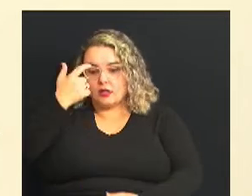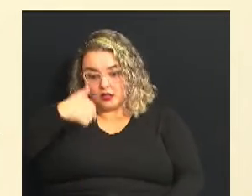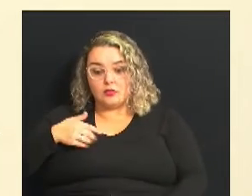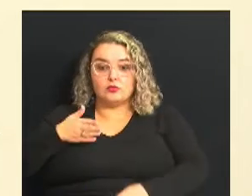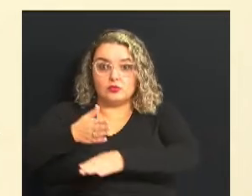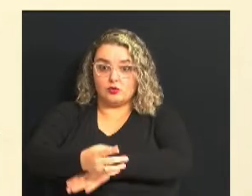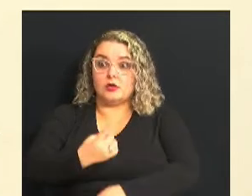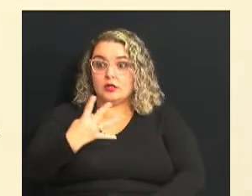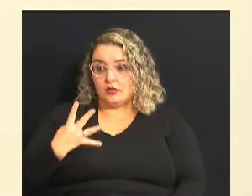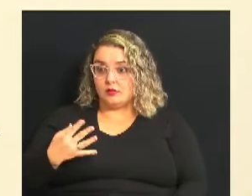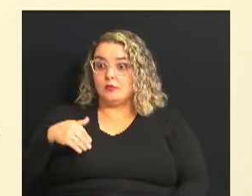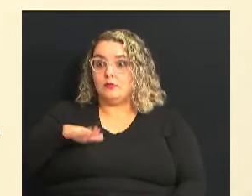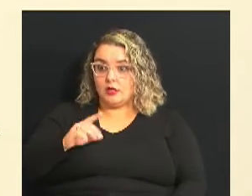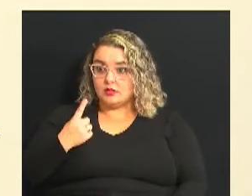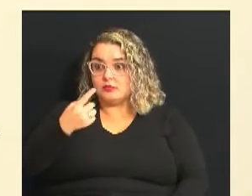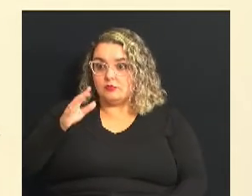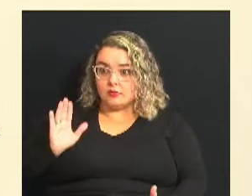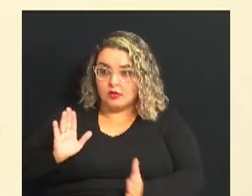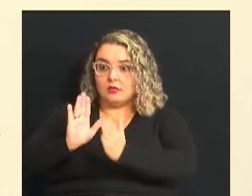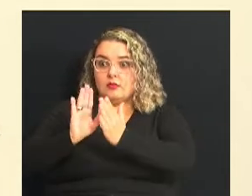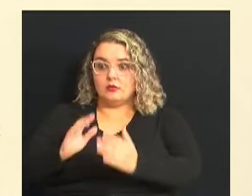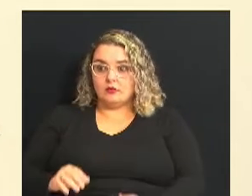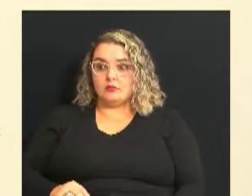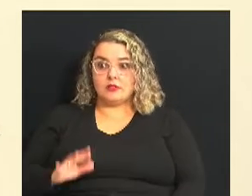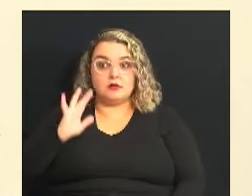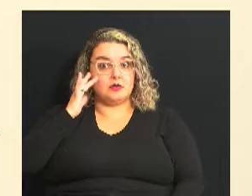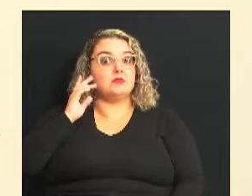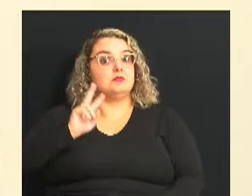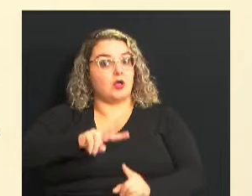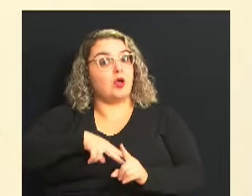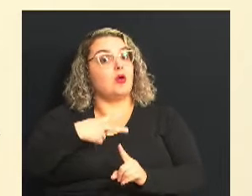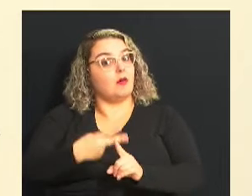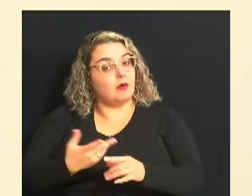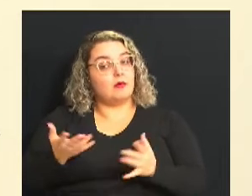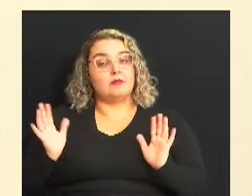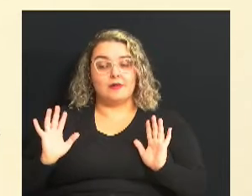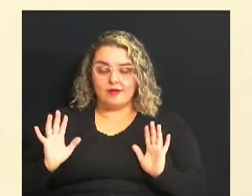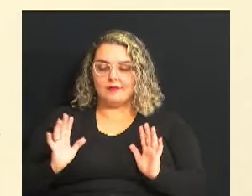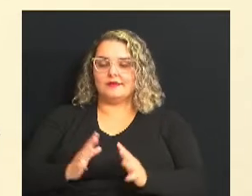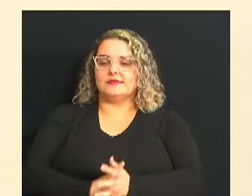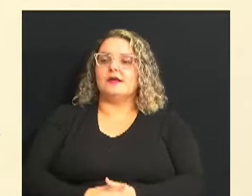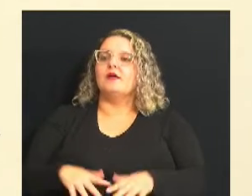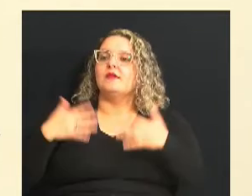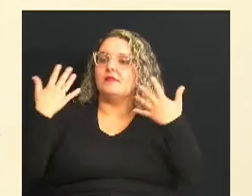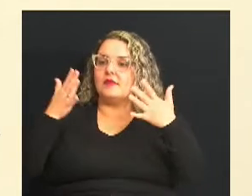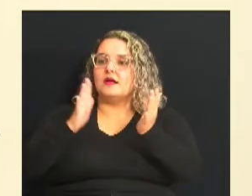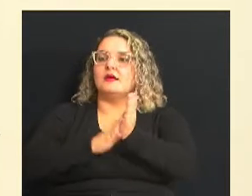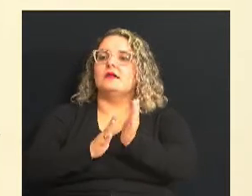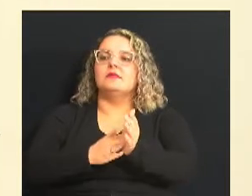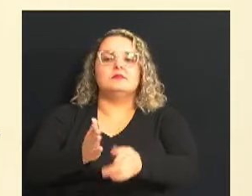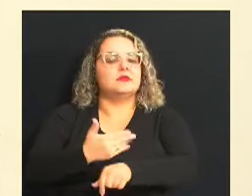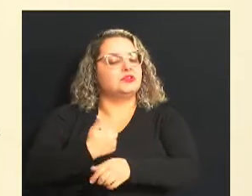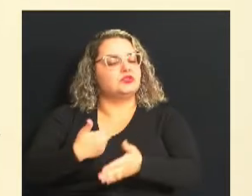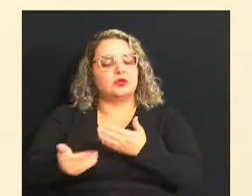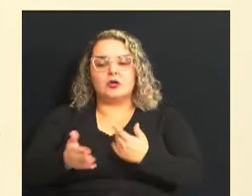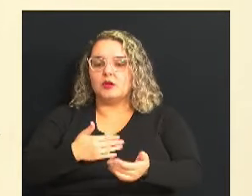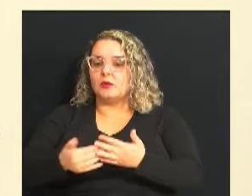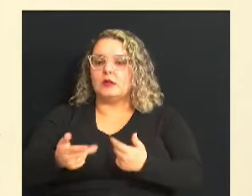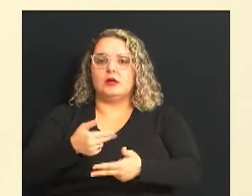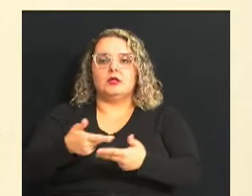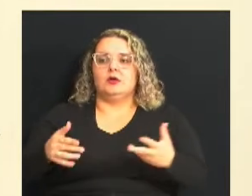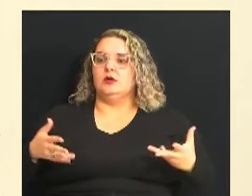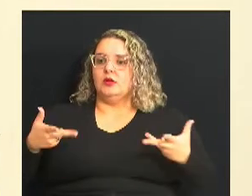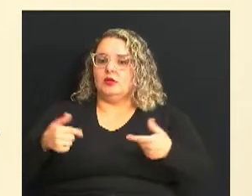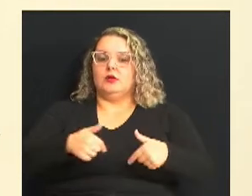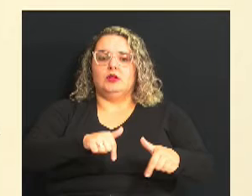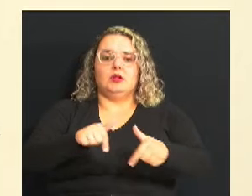uma frente parlamentar, mas deve ter o dobro, pelo menos. Então, parabéns antes de qualquer coisa, por todo o trabalho que